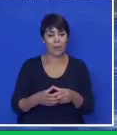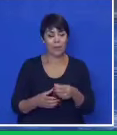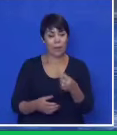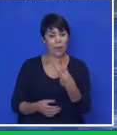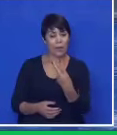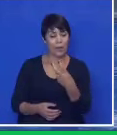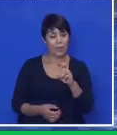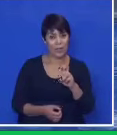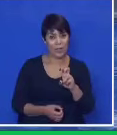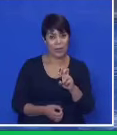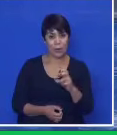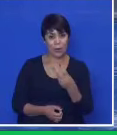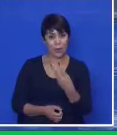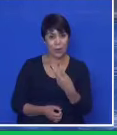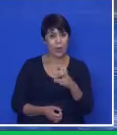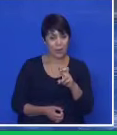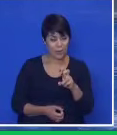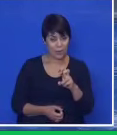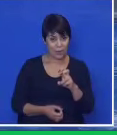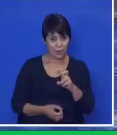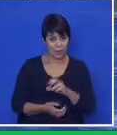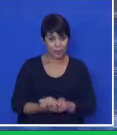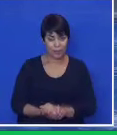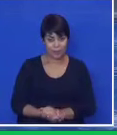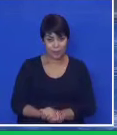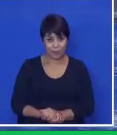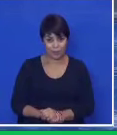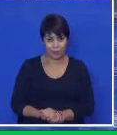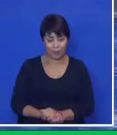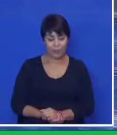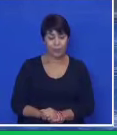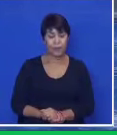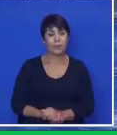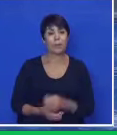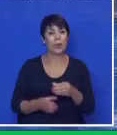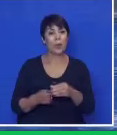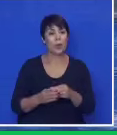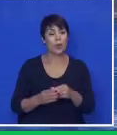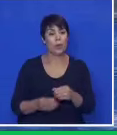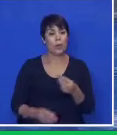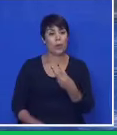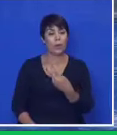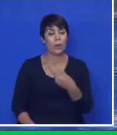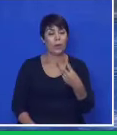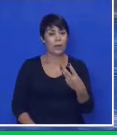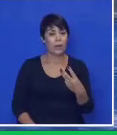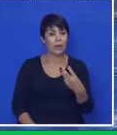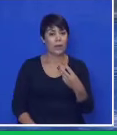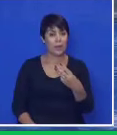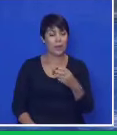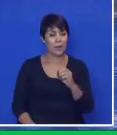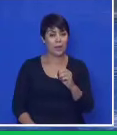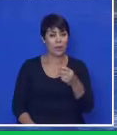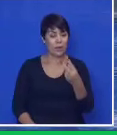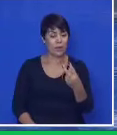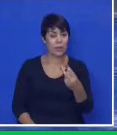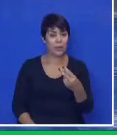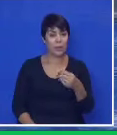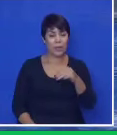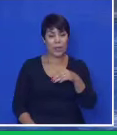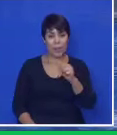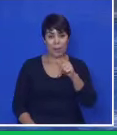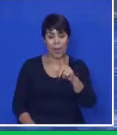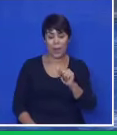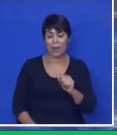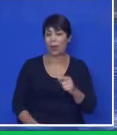número 25. Azul, 25. Este é o concurso de número 2302 da Mega